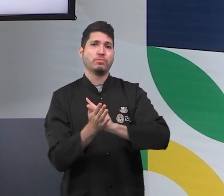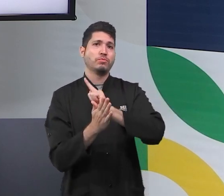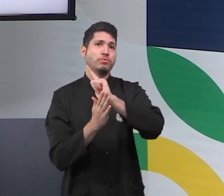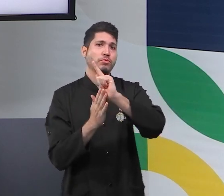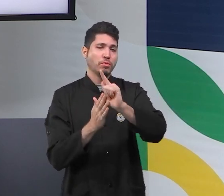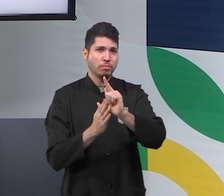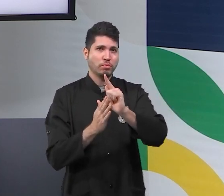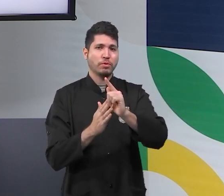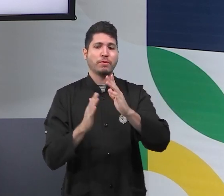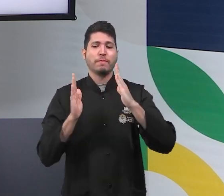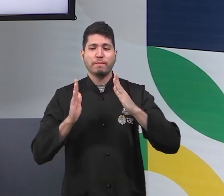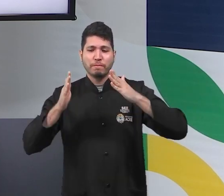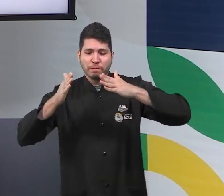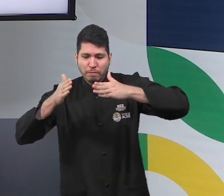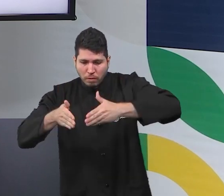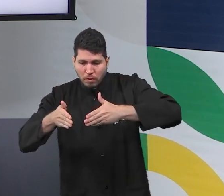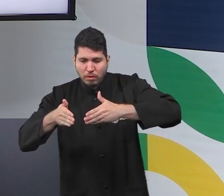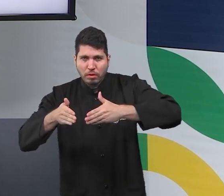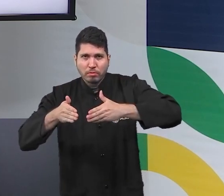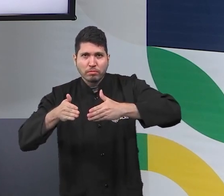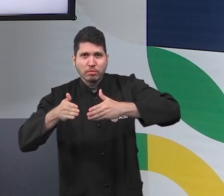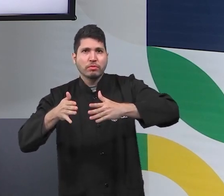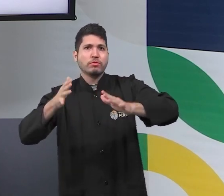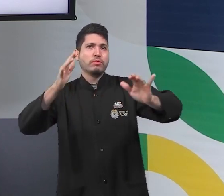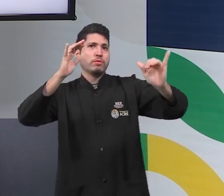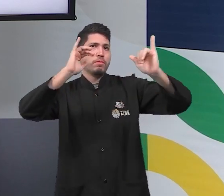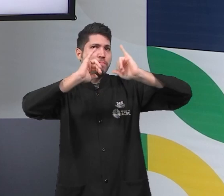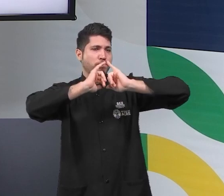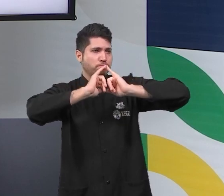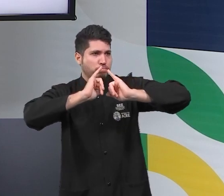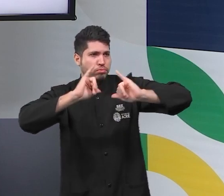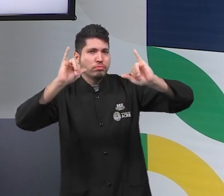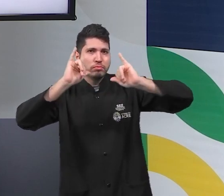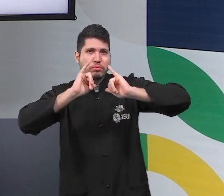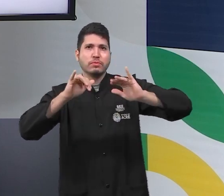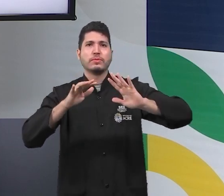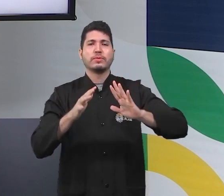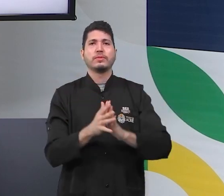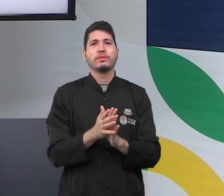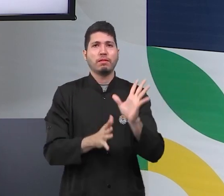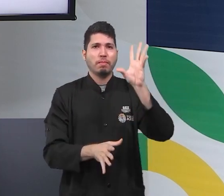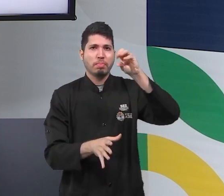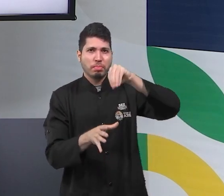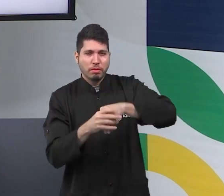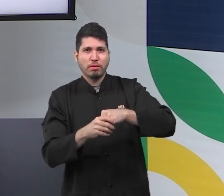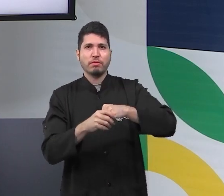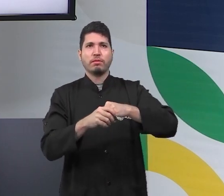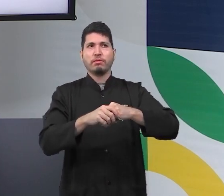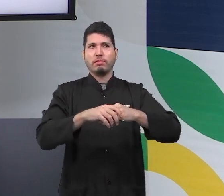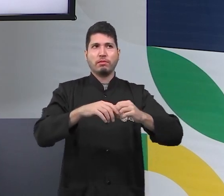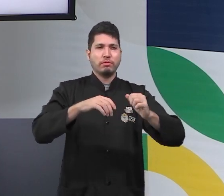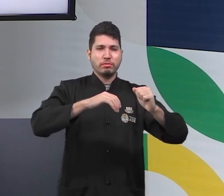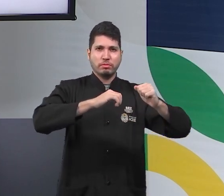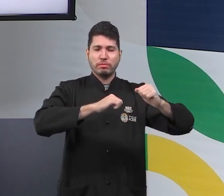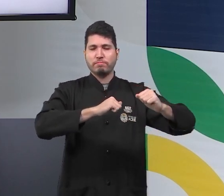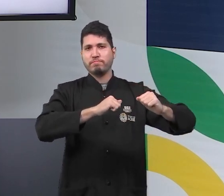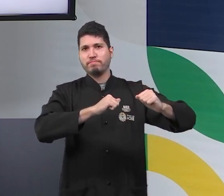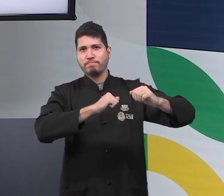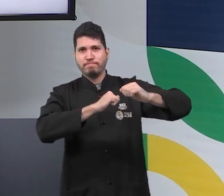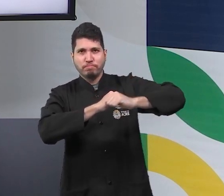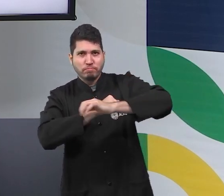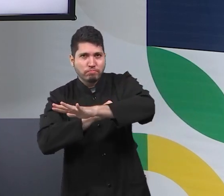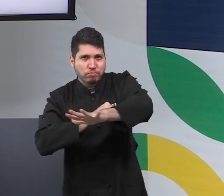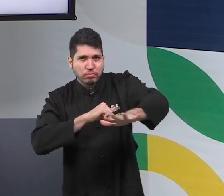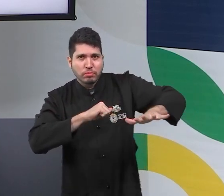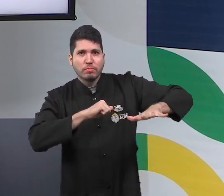com a informação. A informação hoje ela circula pela mídia de diversas formas, de diversas maneiras.